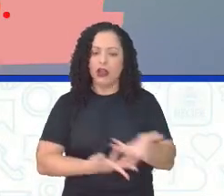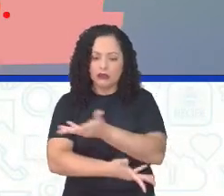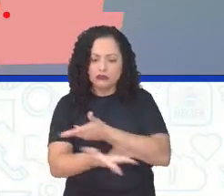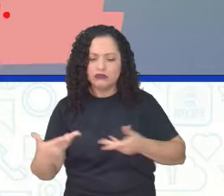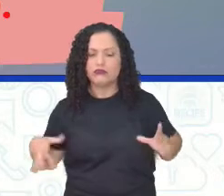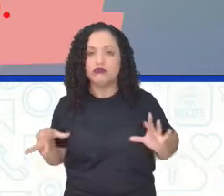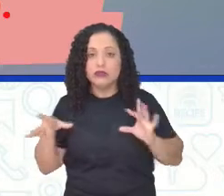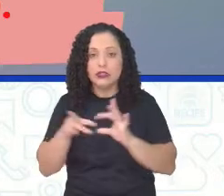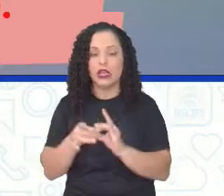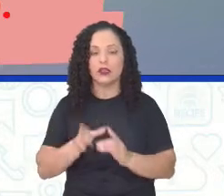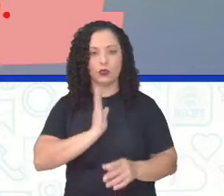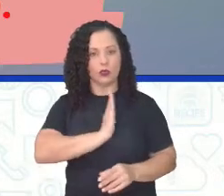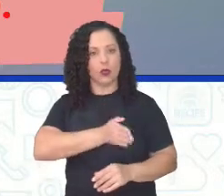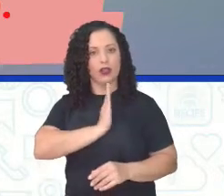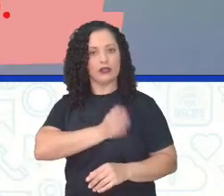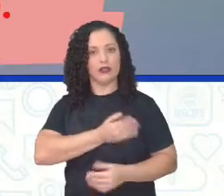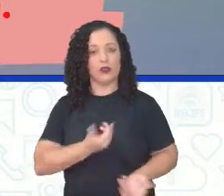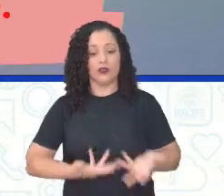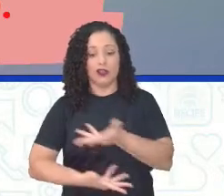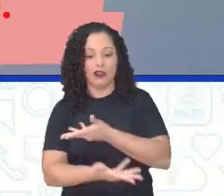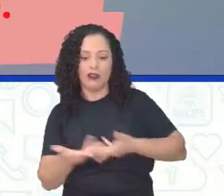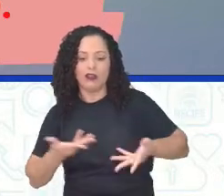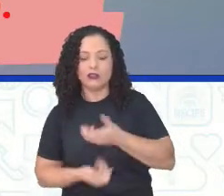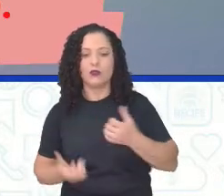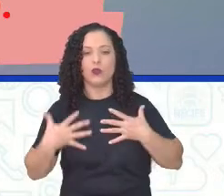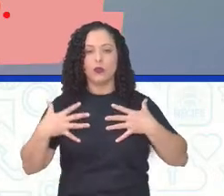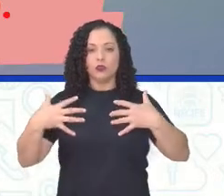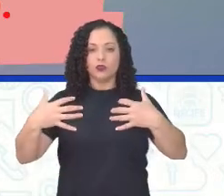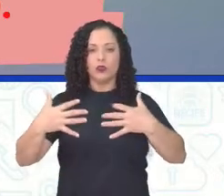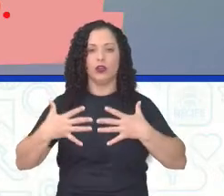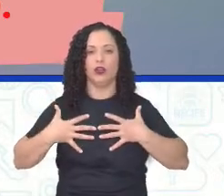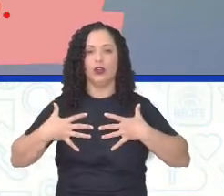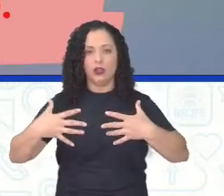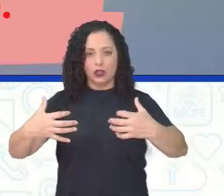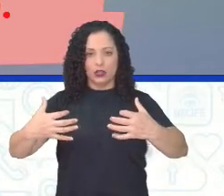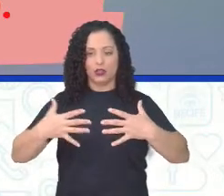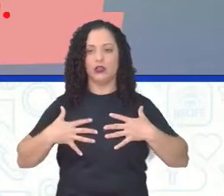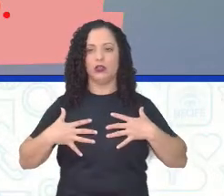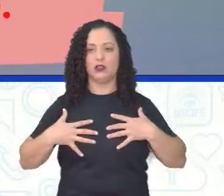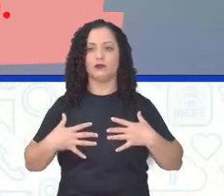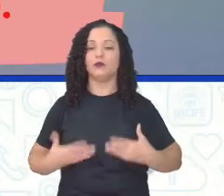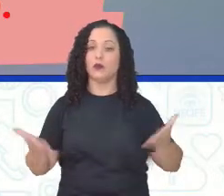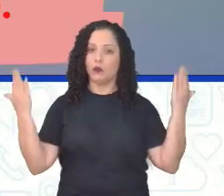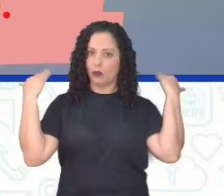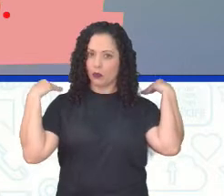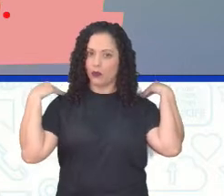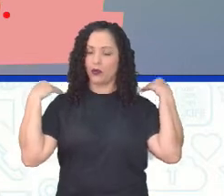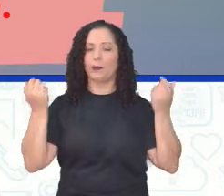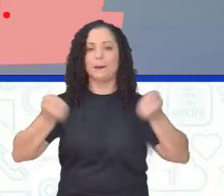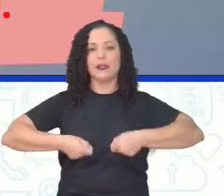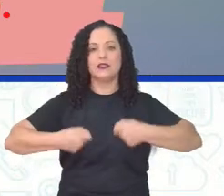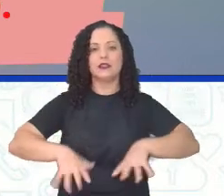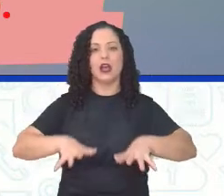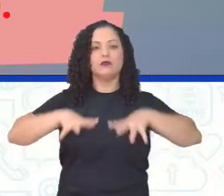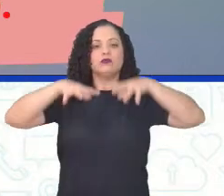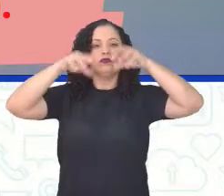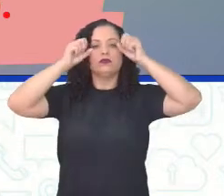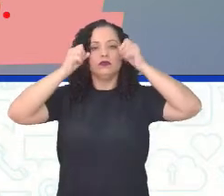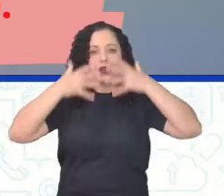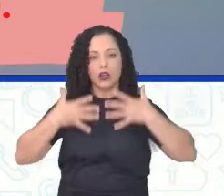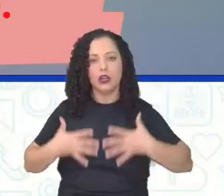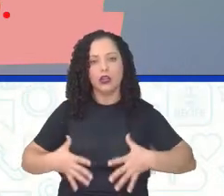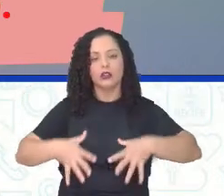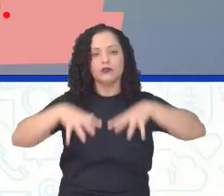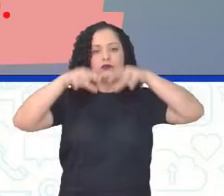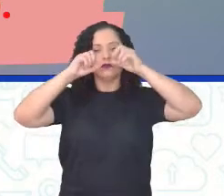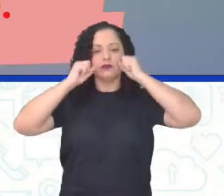se comunicar aí com os pulmões, porque ele precisa desse ar, né, desse oxigênio que foi filtrado lá